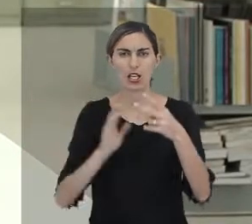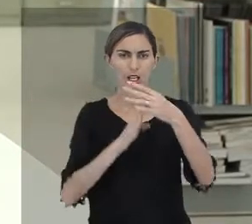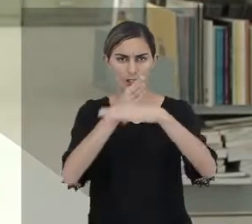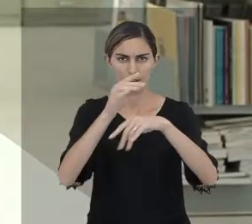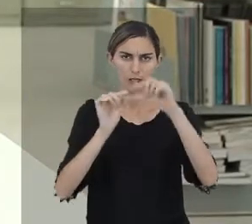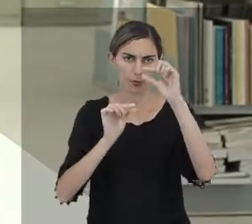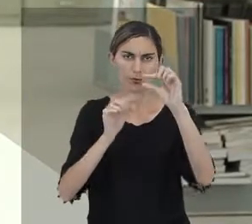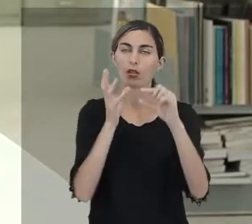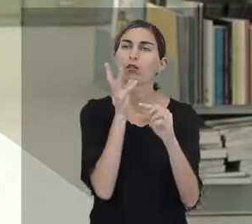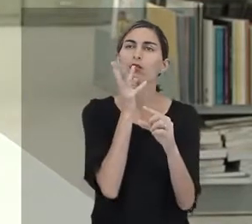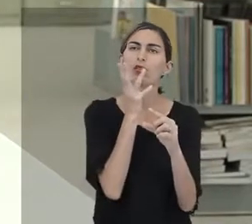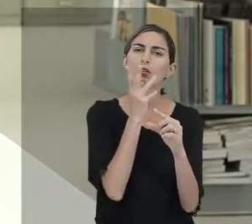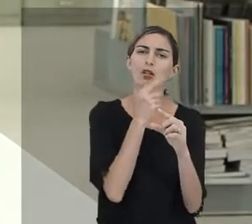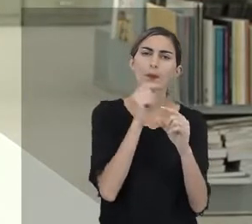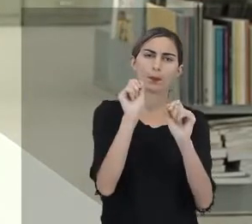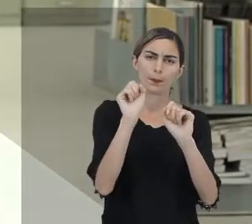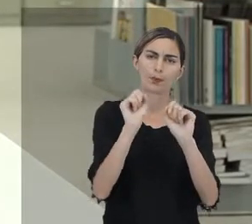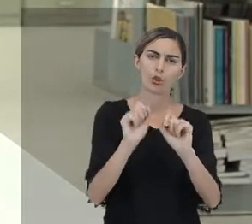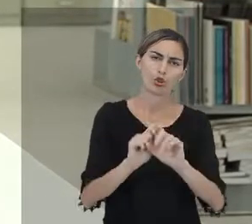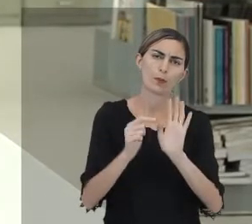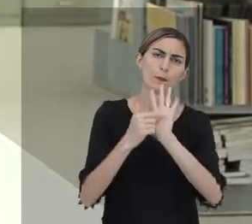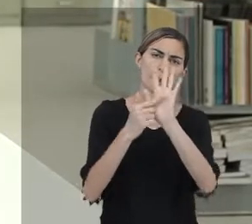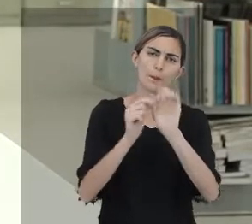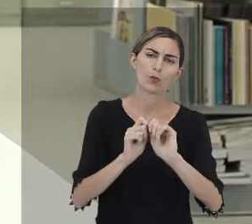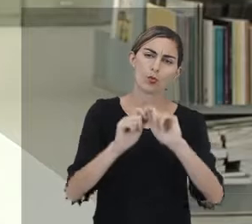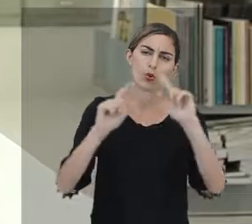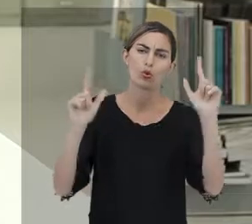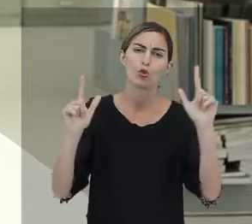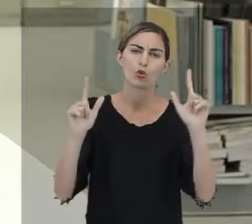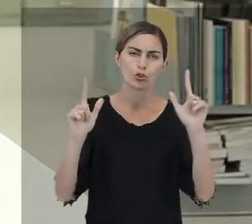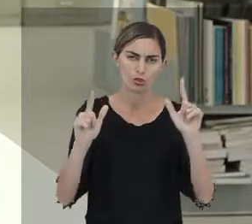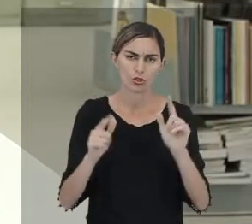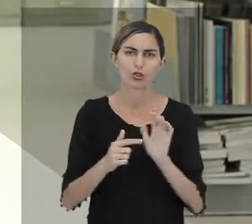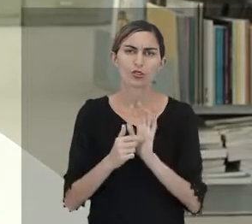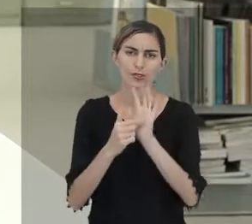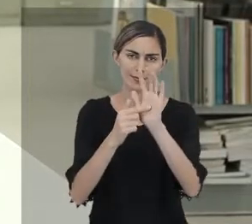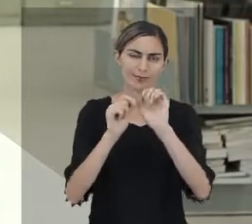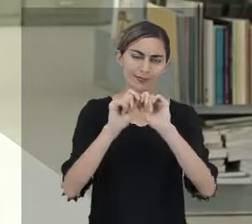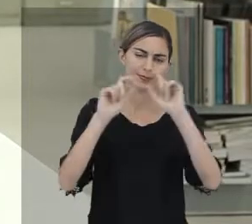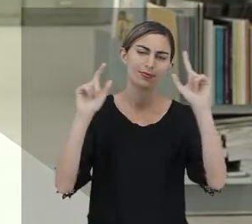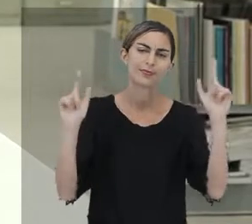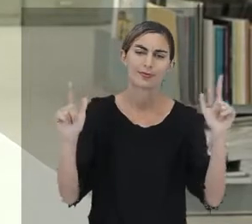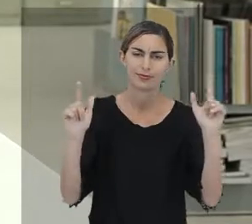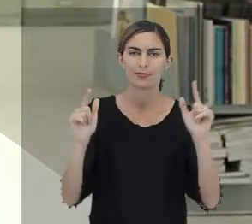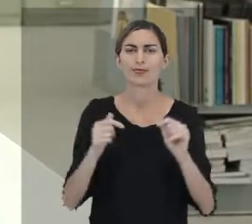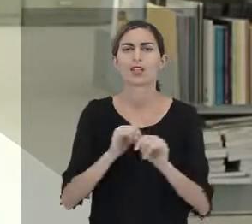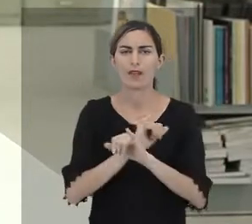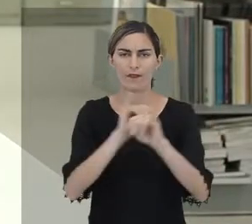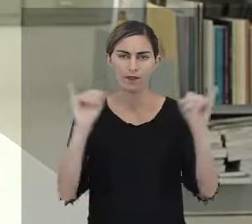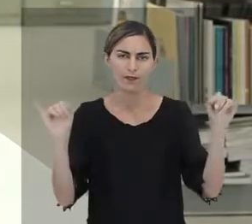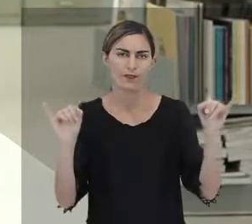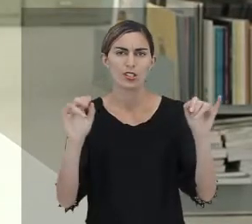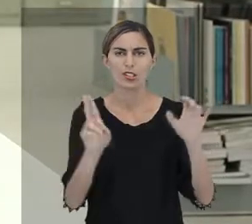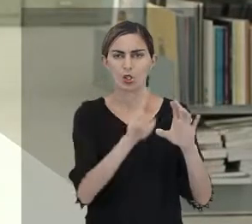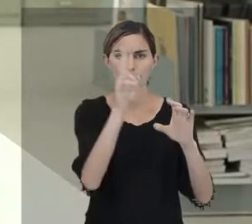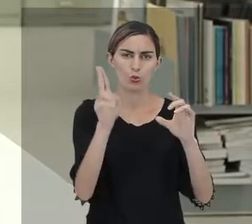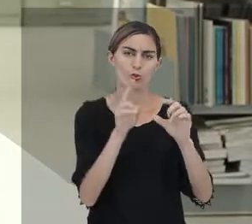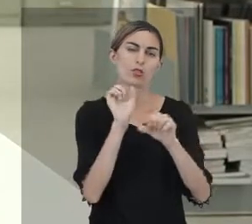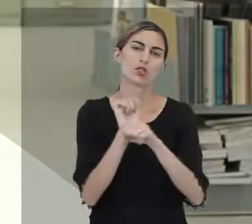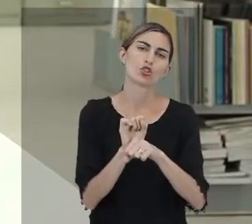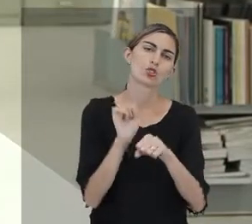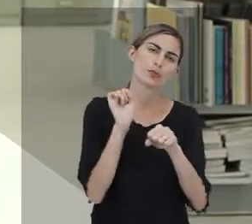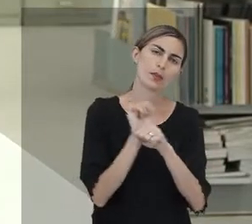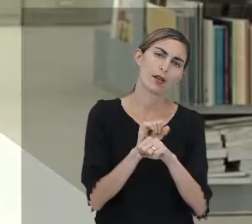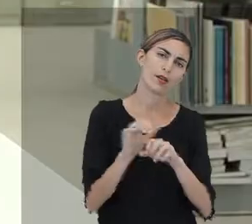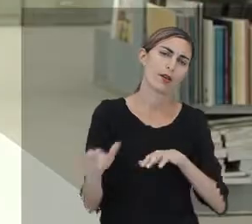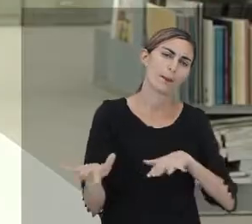ação for demorada, você pode exibir esse componente que vai aparecer um loadzinho na tela, indicando que o usuário deve